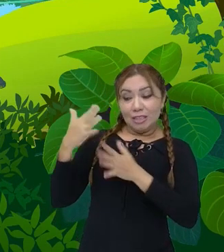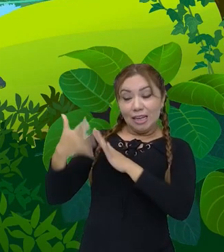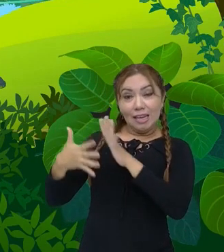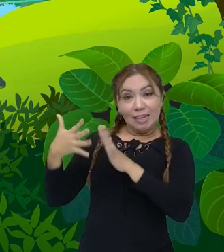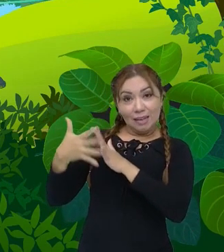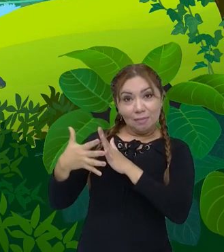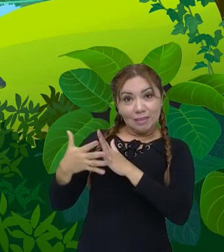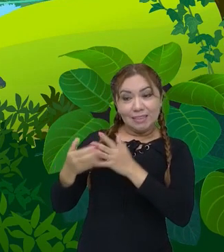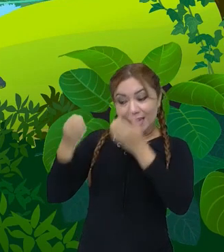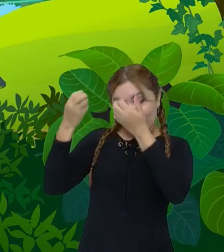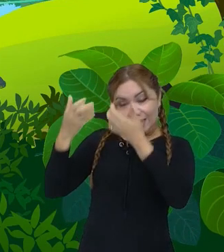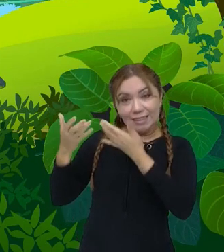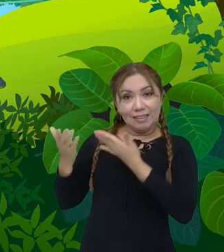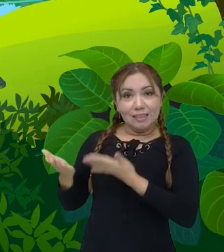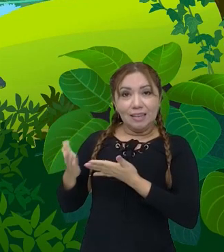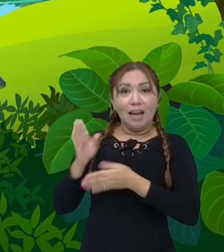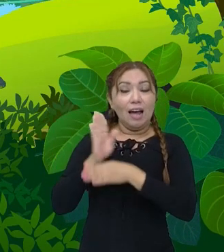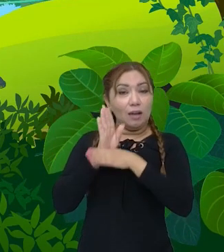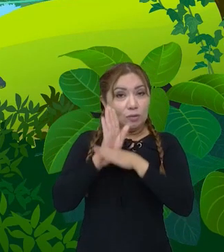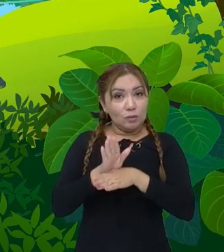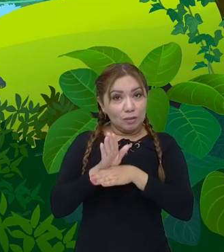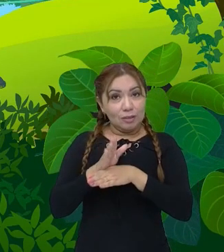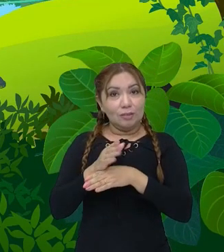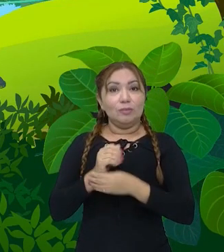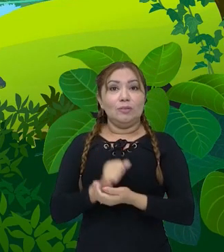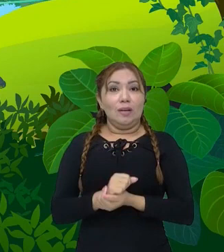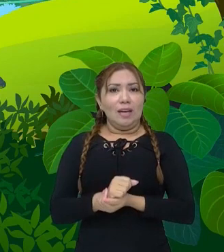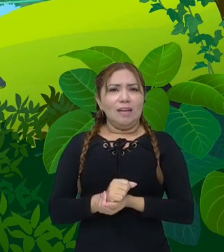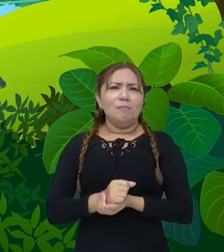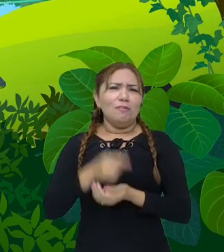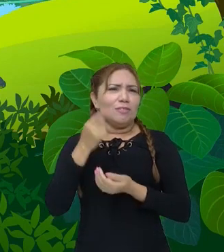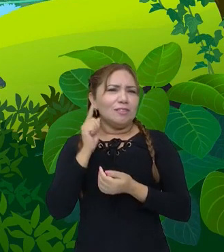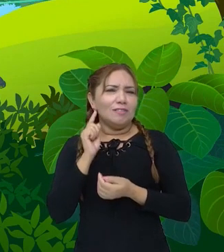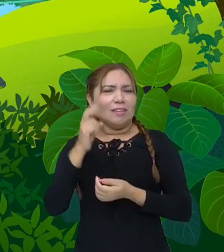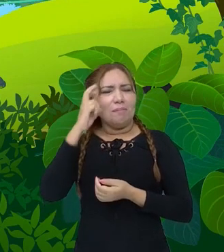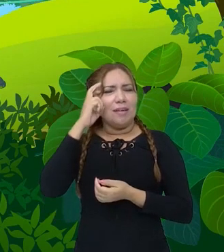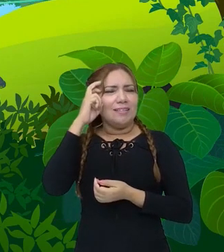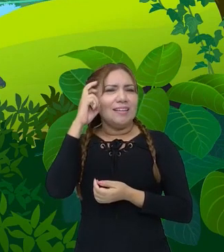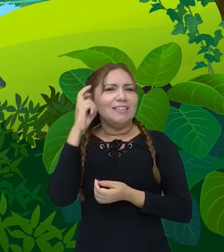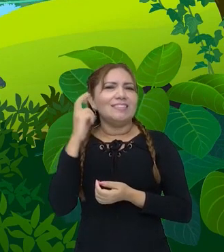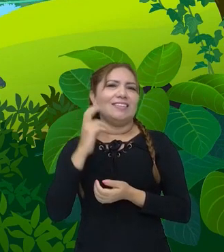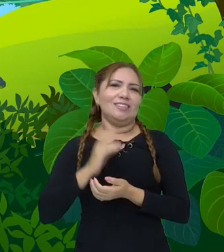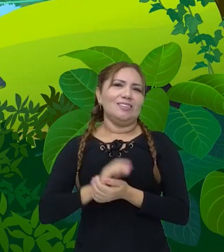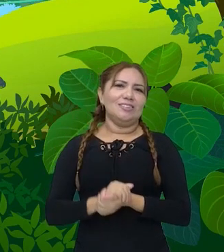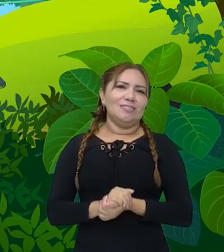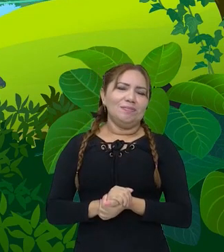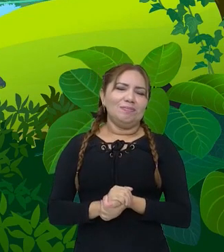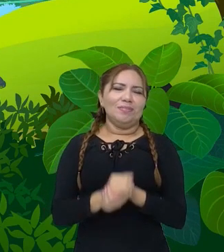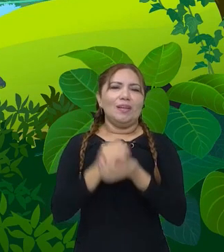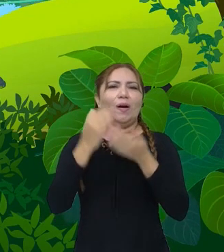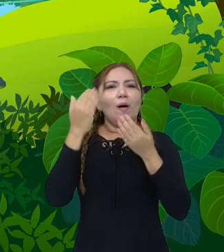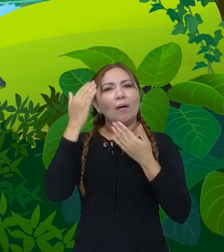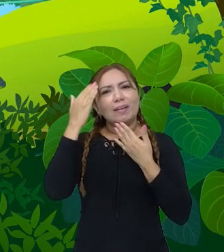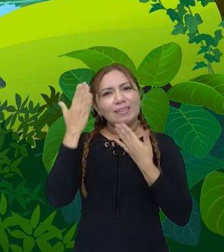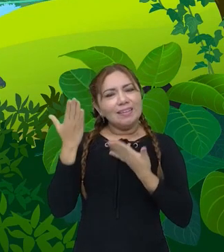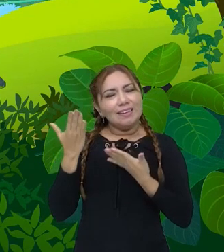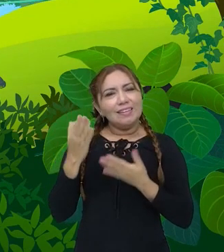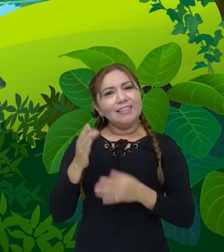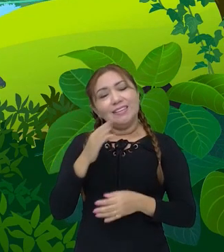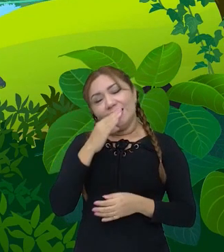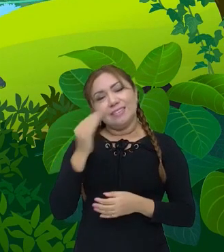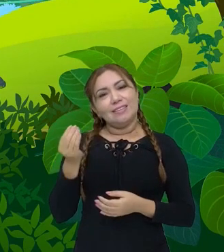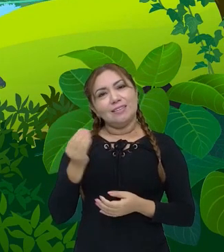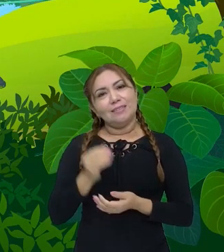nos ajudando e fazendo com que você fique mais inteligente do que você já é. Crianças, agora eu vou